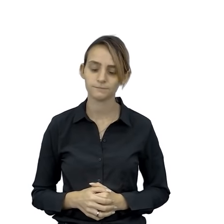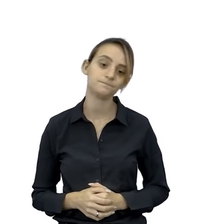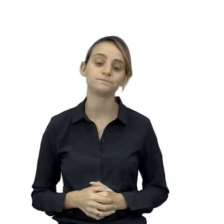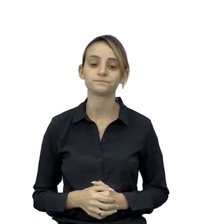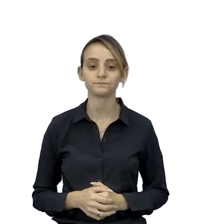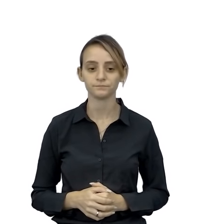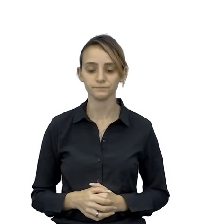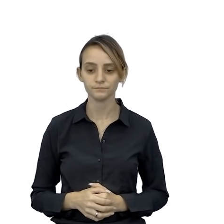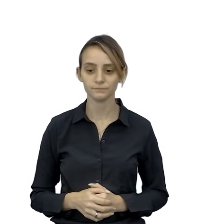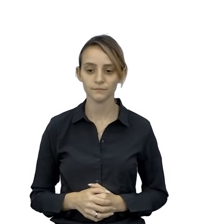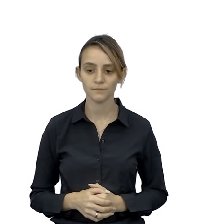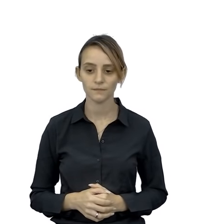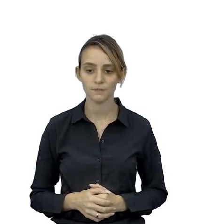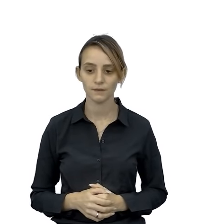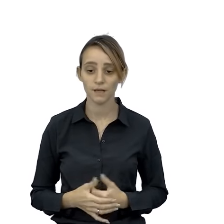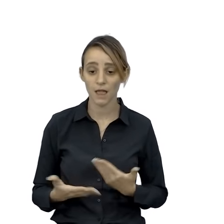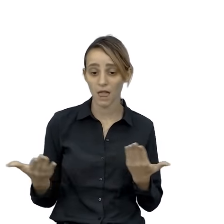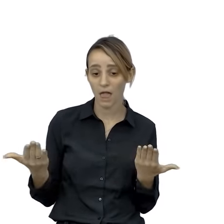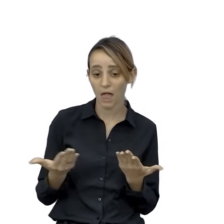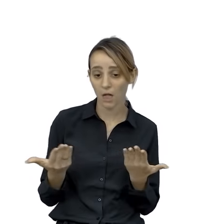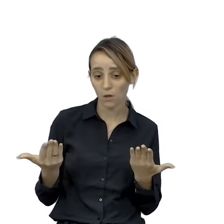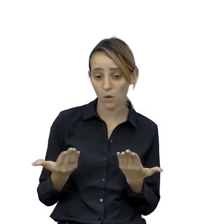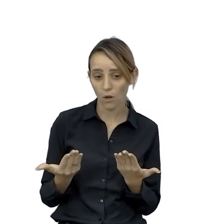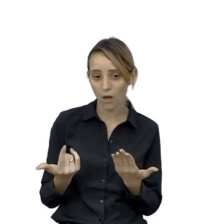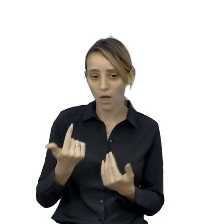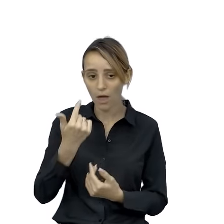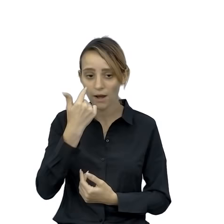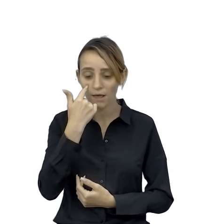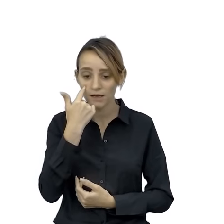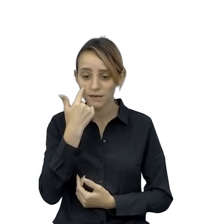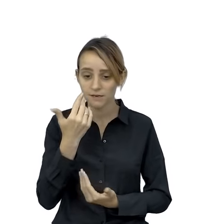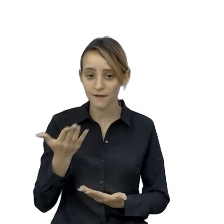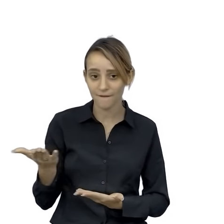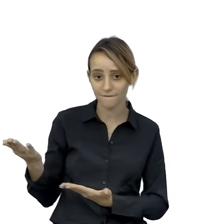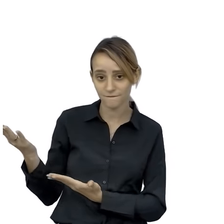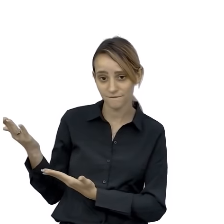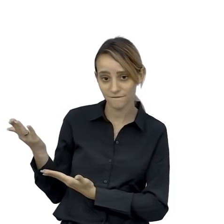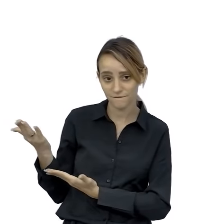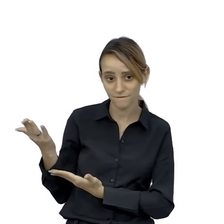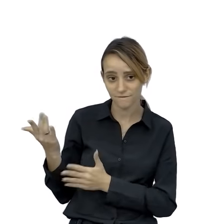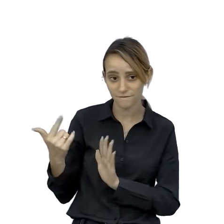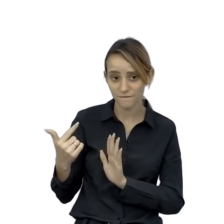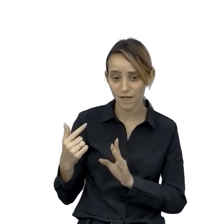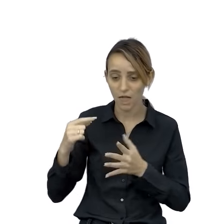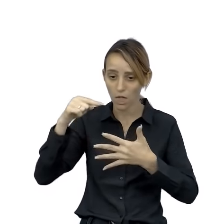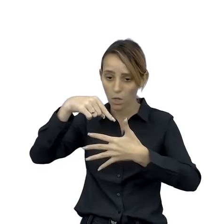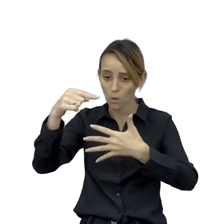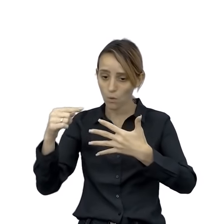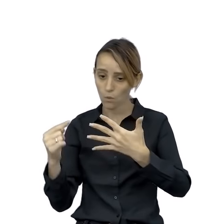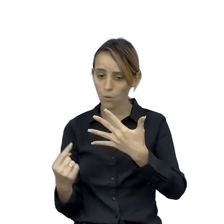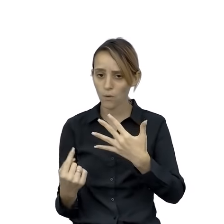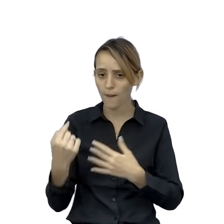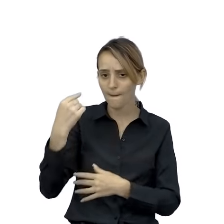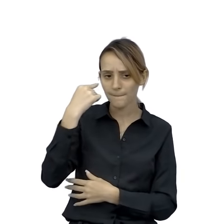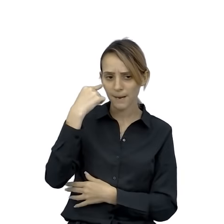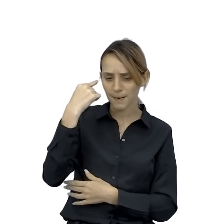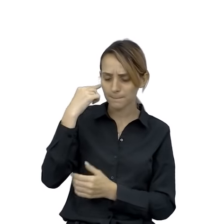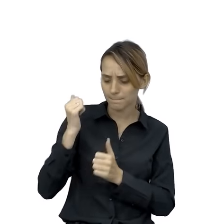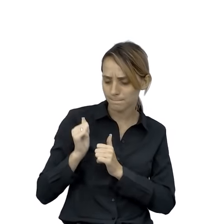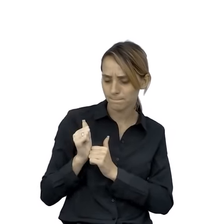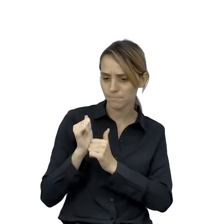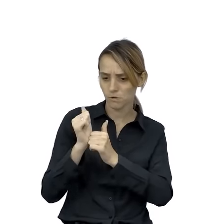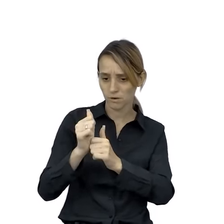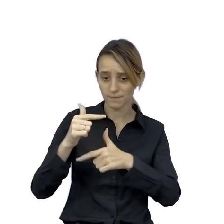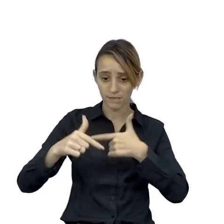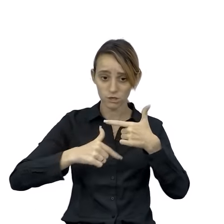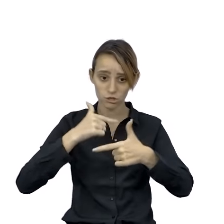Bom, e agora, né, olhando aqui para os indicadores, né, para a reflexão desse acompanhamento, né, porque